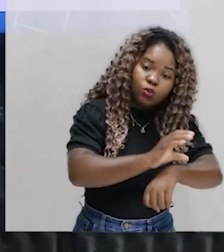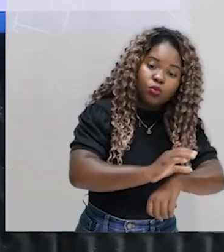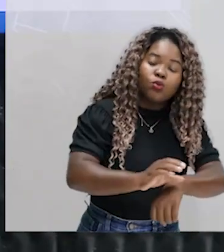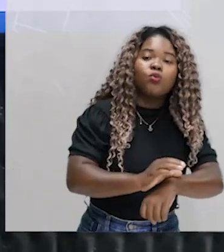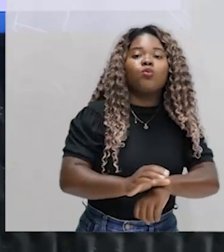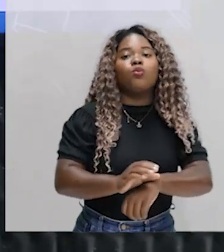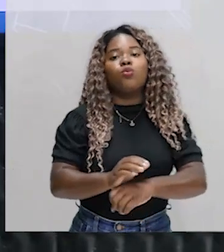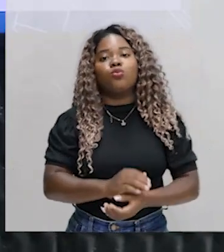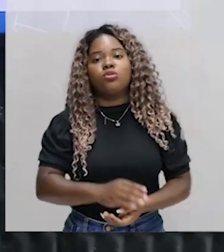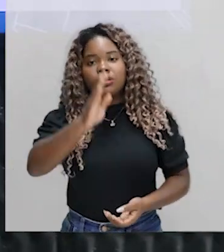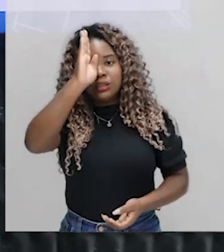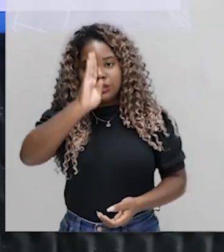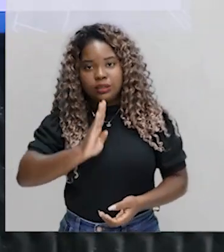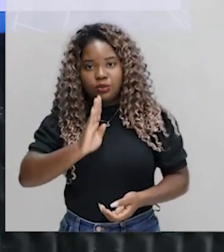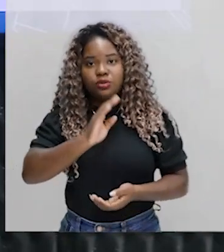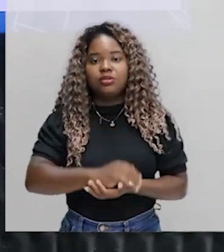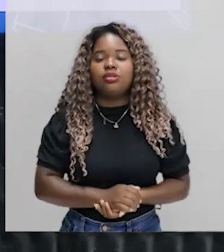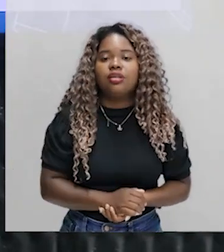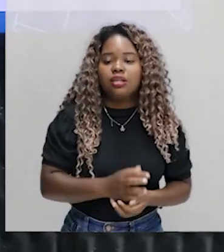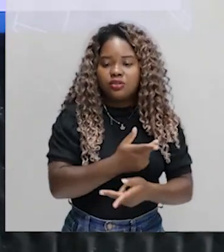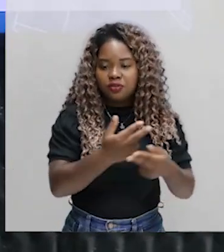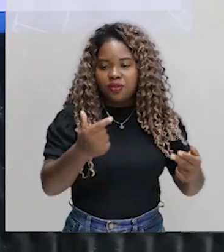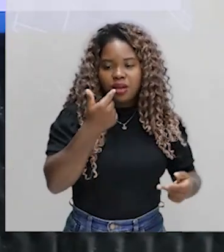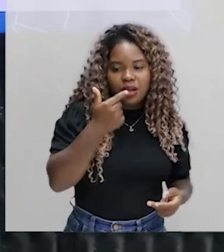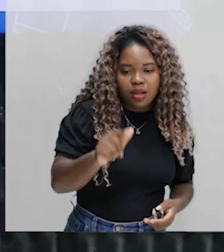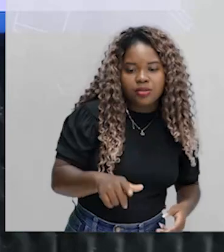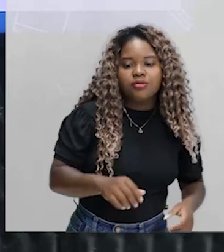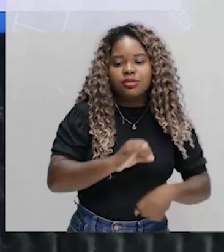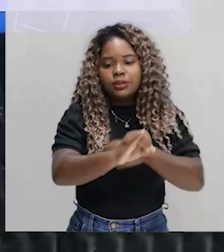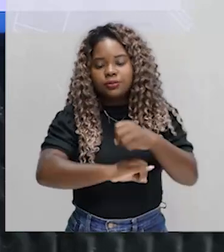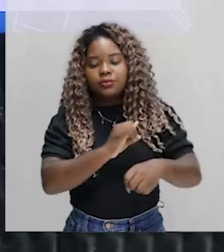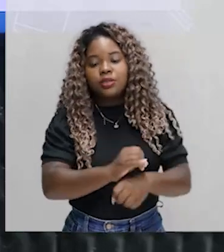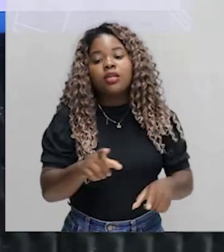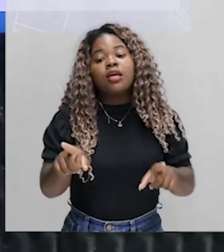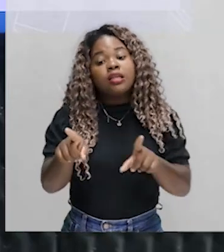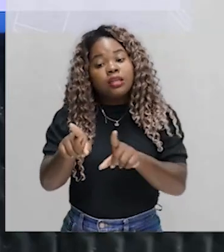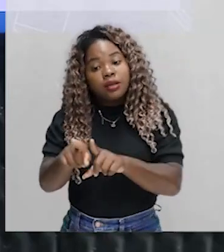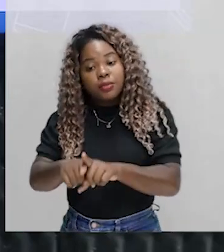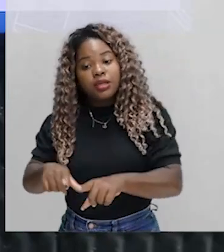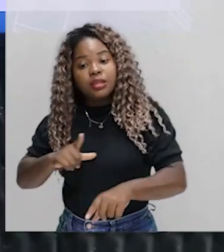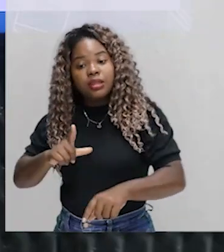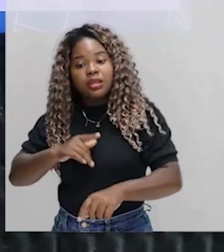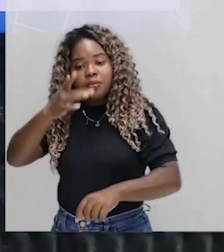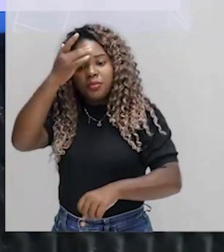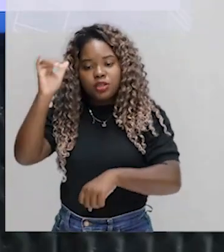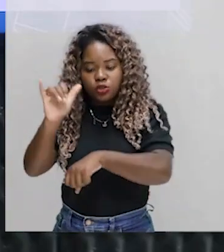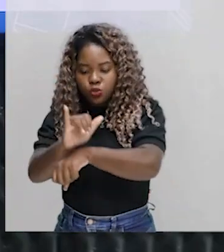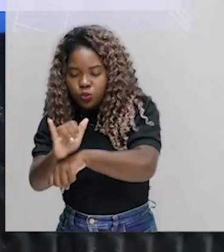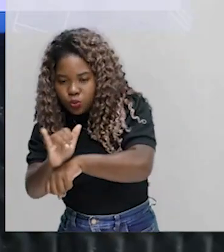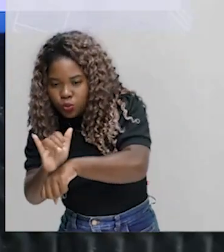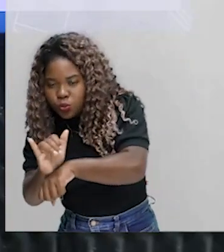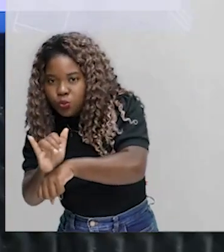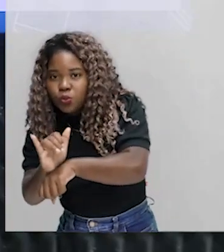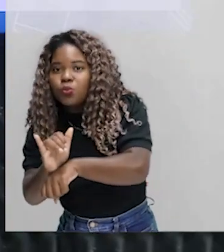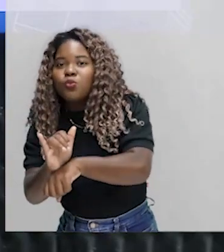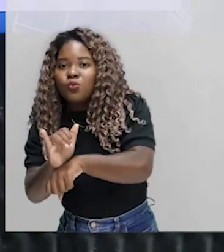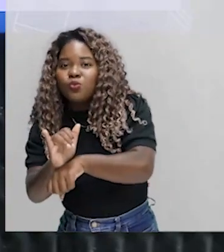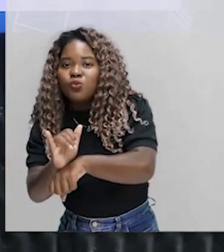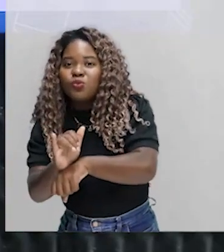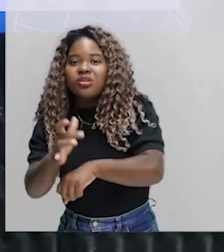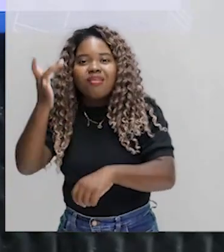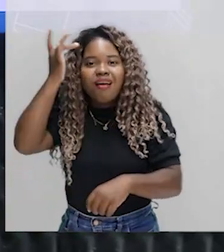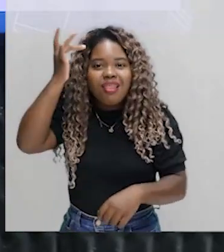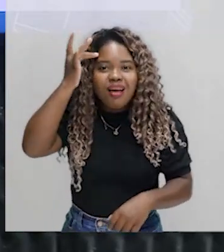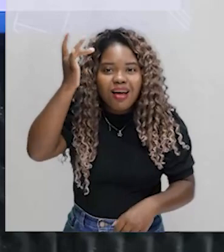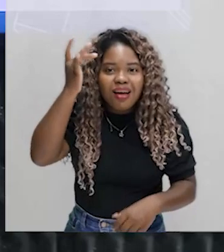na internet de vários idiomas, existem youtubers, né? TikTokers, está muito na moda